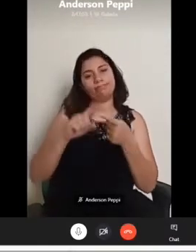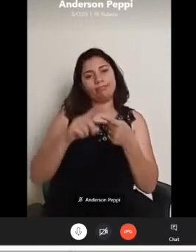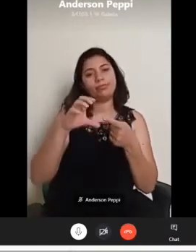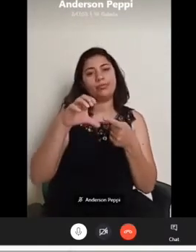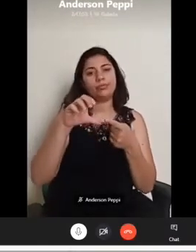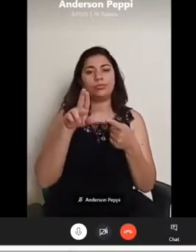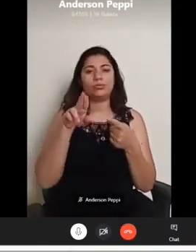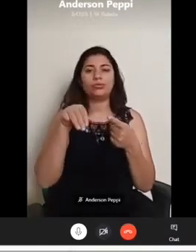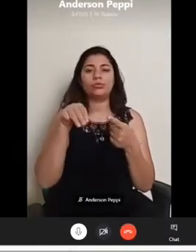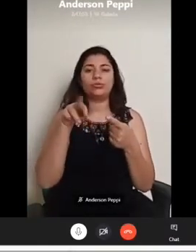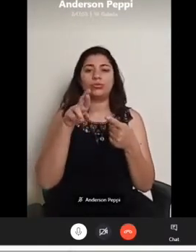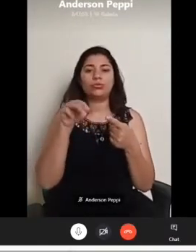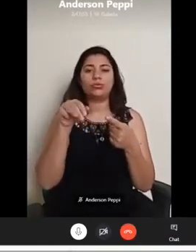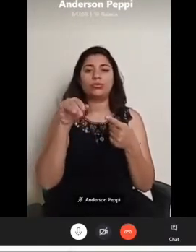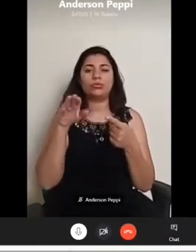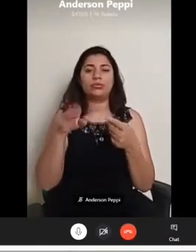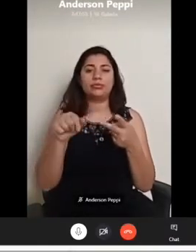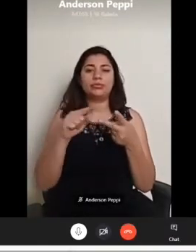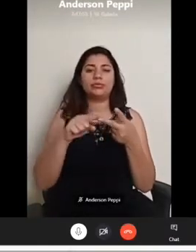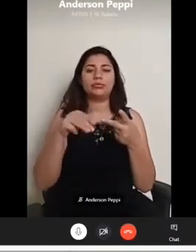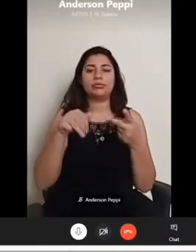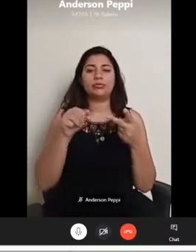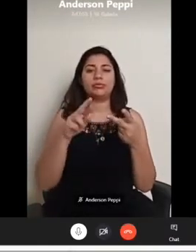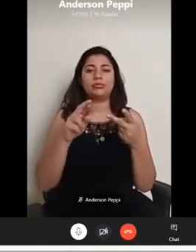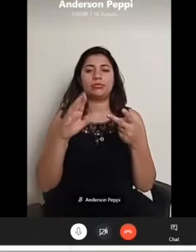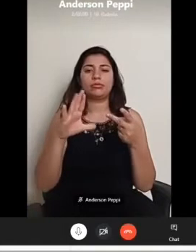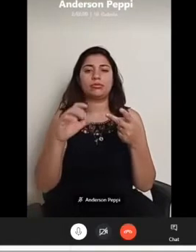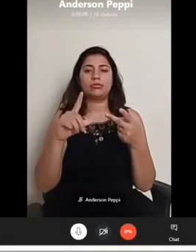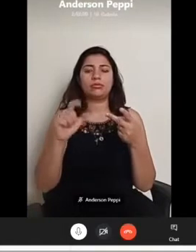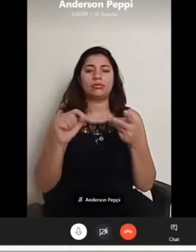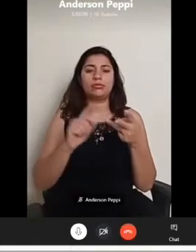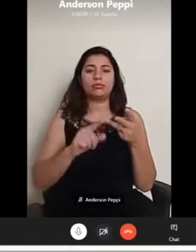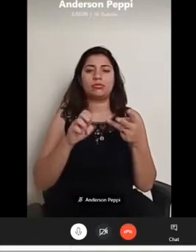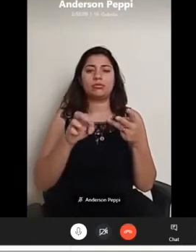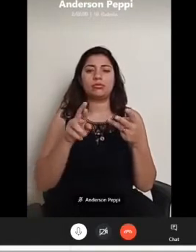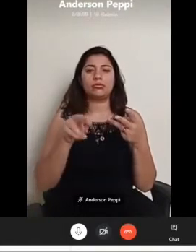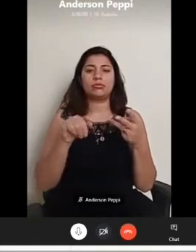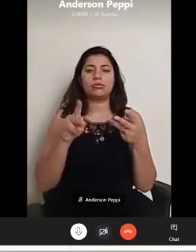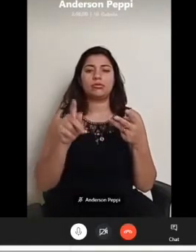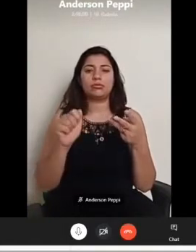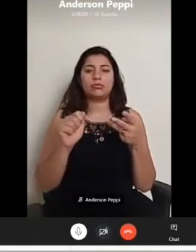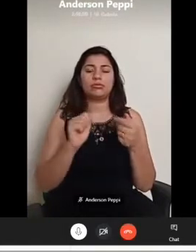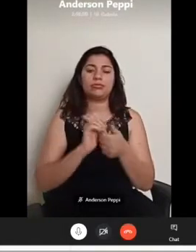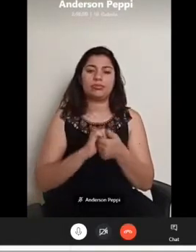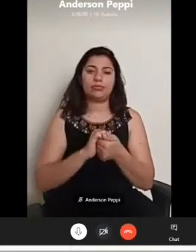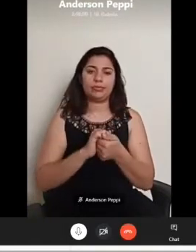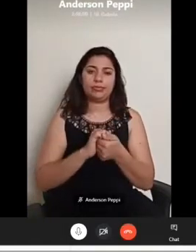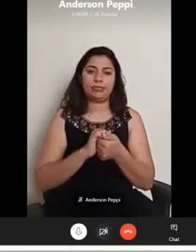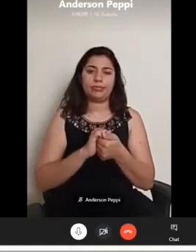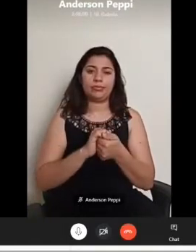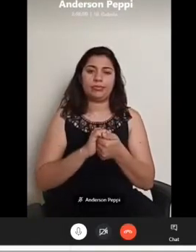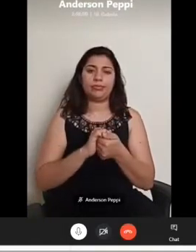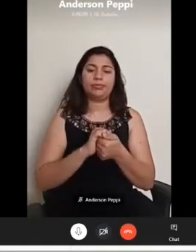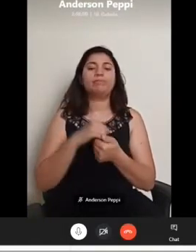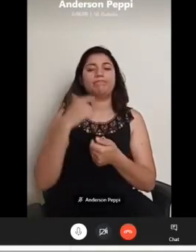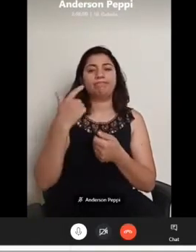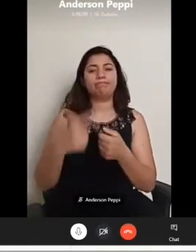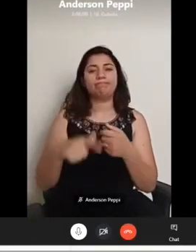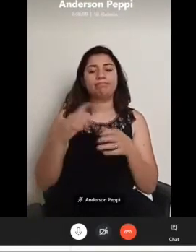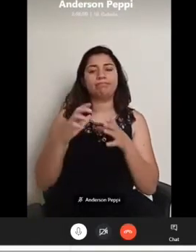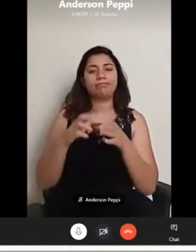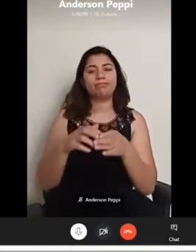Marcelo Sleiman e Érica Cristina Leal Tiago. Para a Comissão de Saúde, de